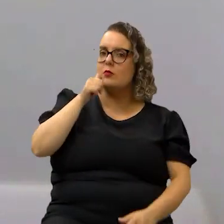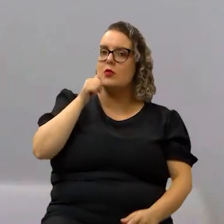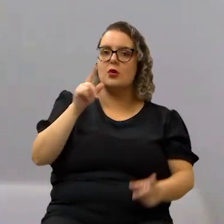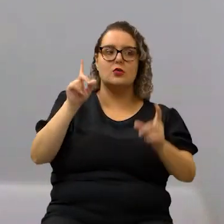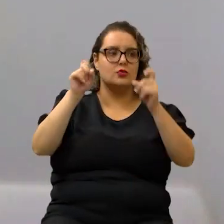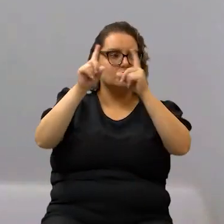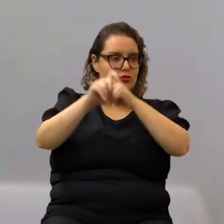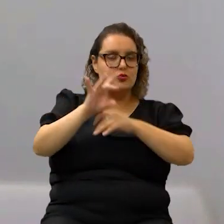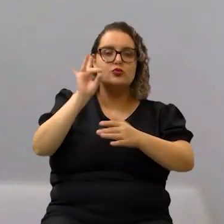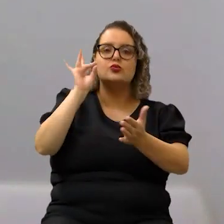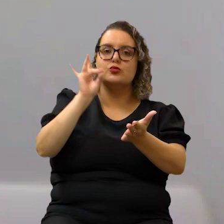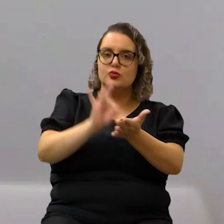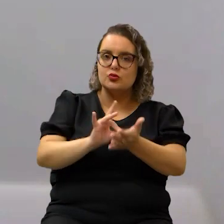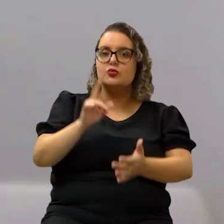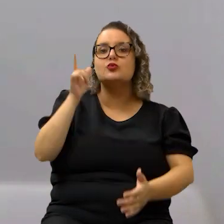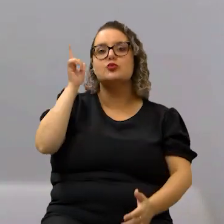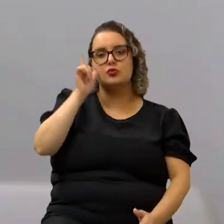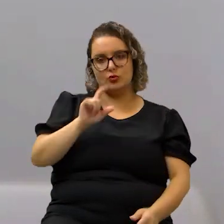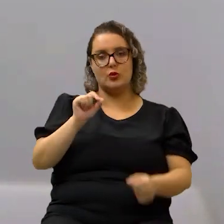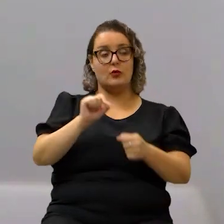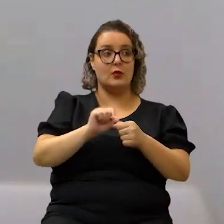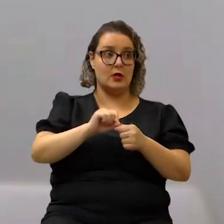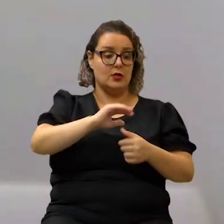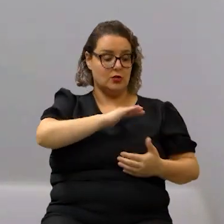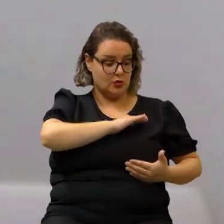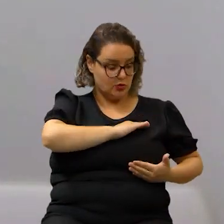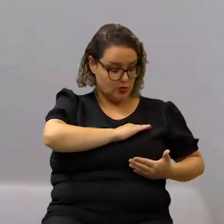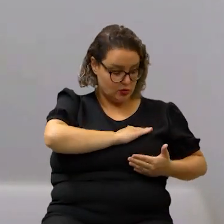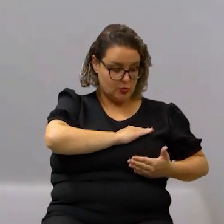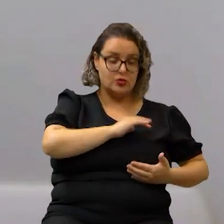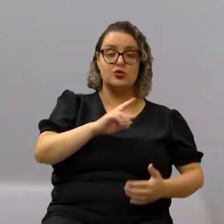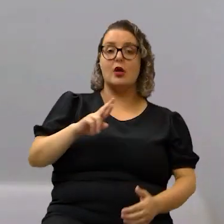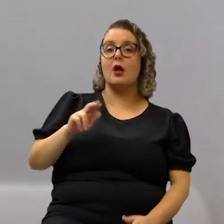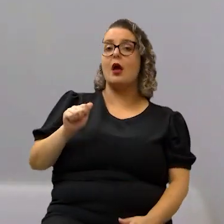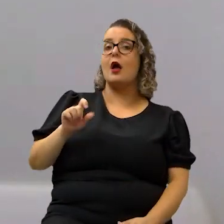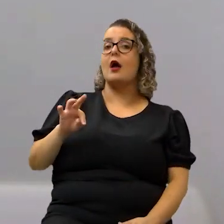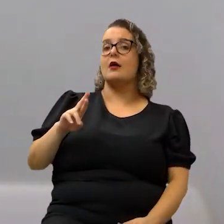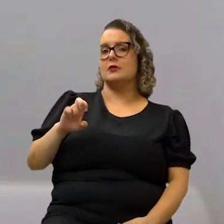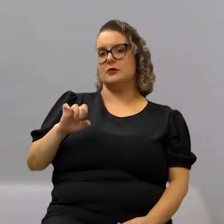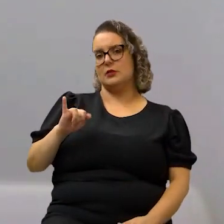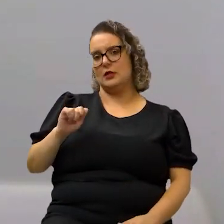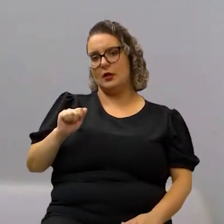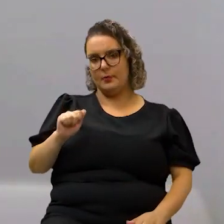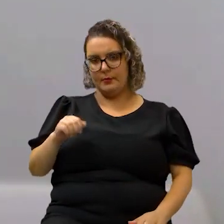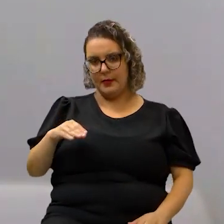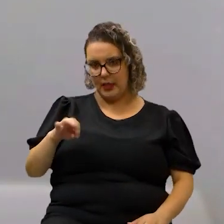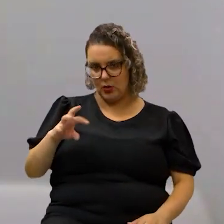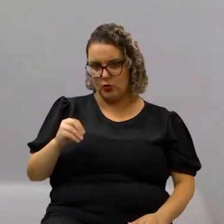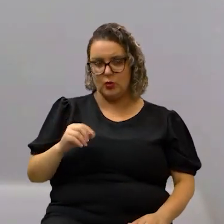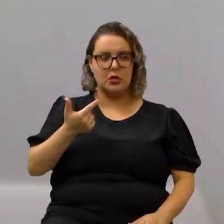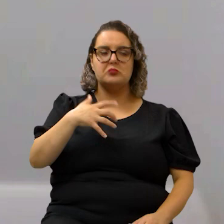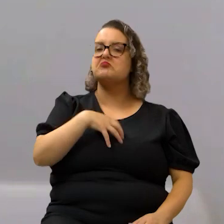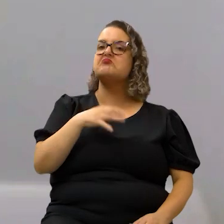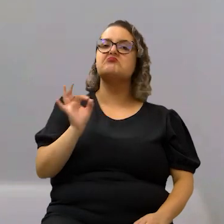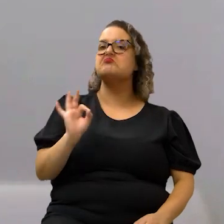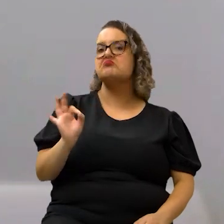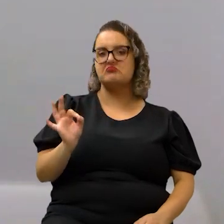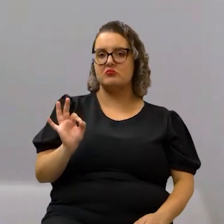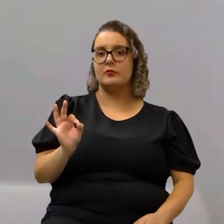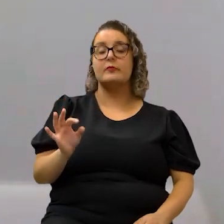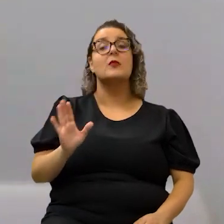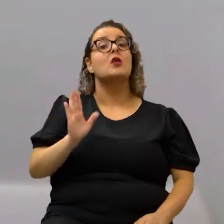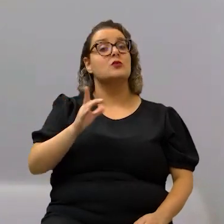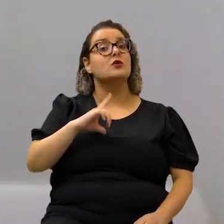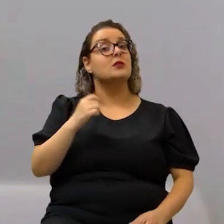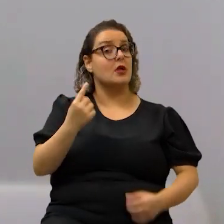muitas mulheres com dificuldade mesmo de conseguir fazer a sua mamografia de rastreamento, que é aquela quando não se tem